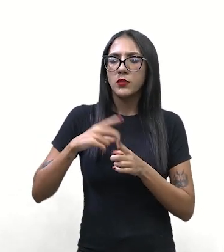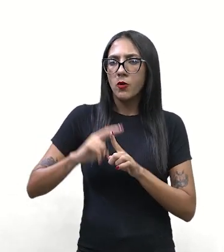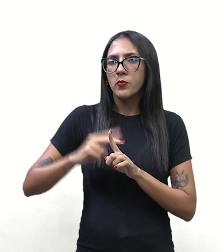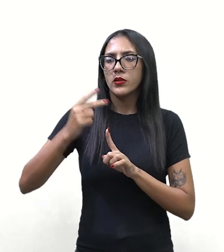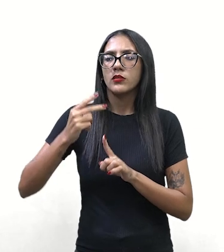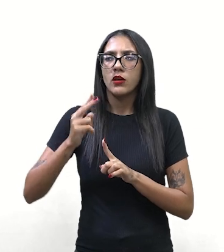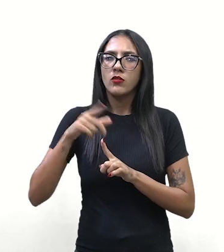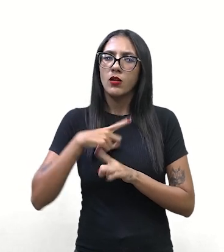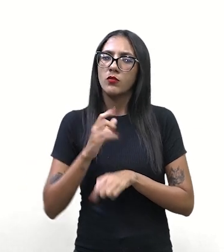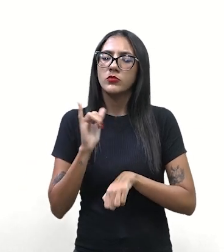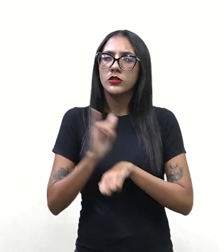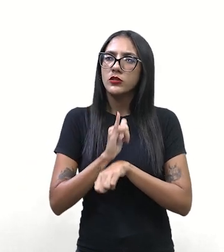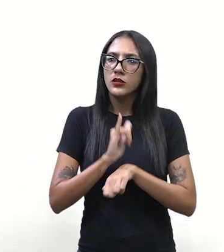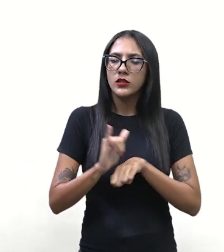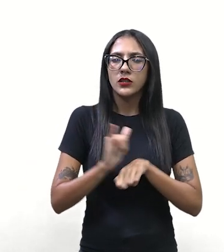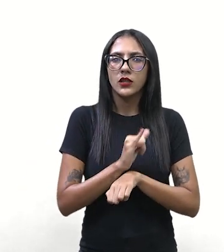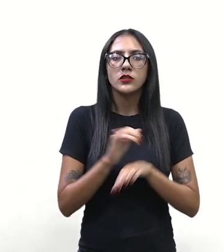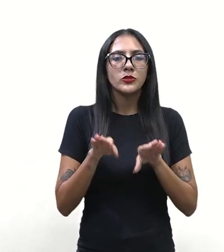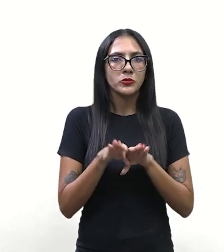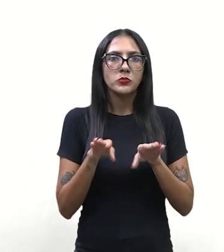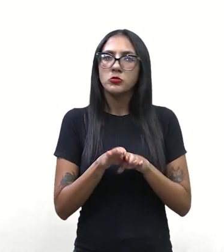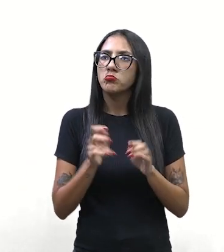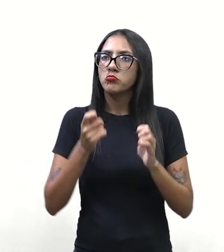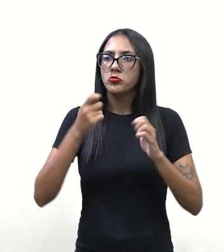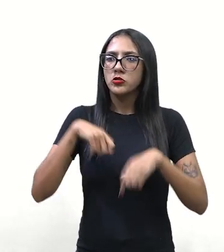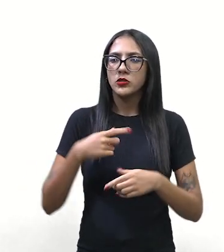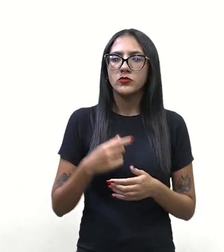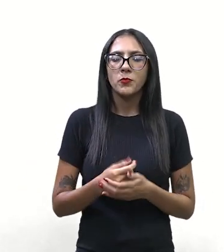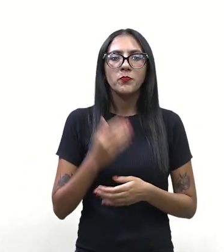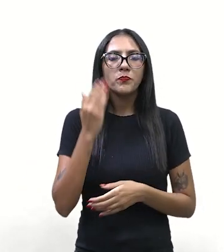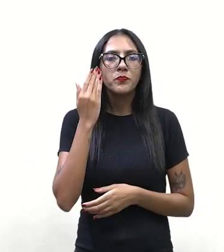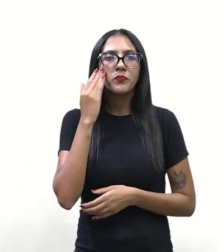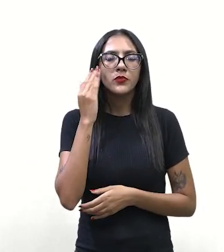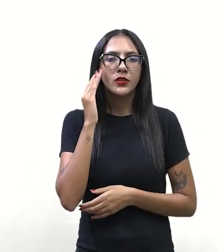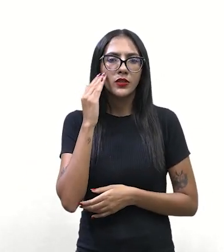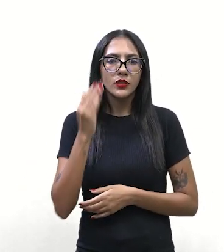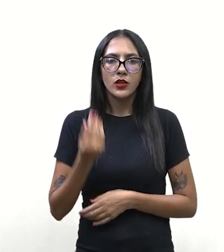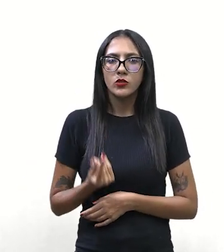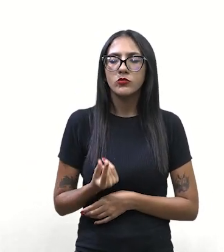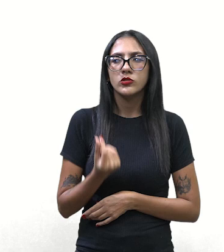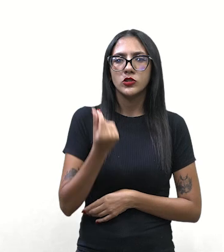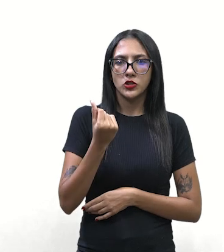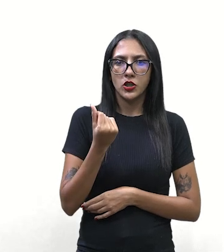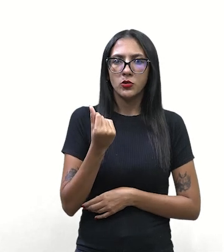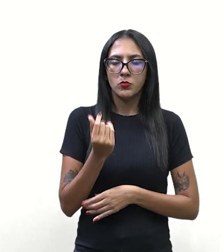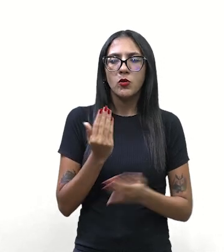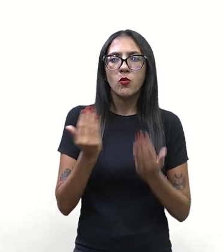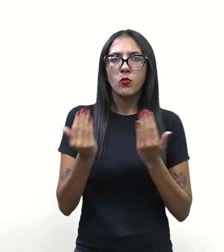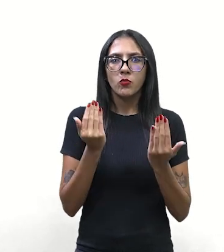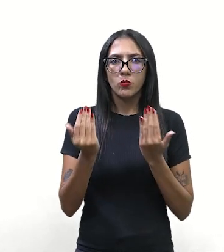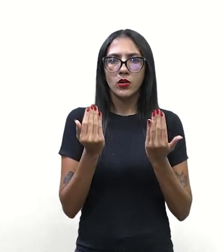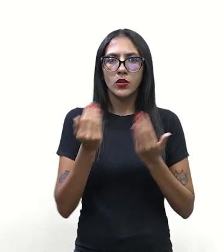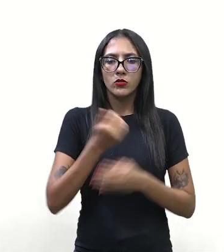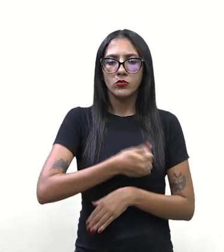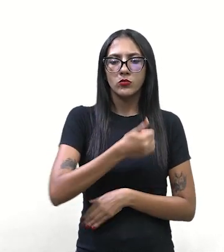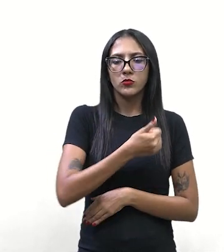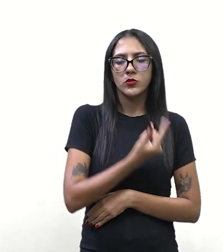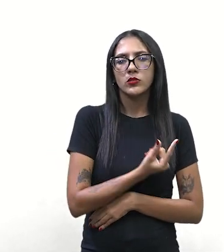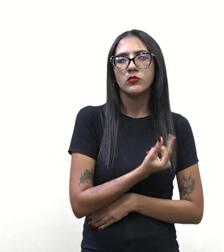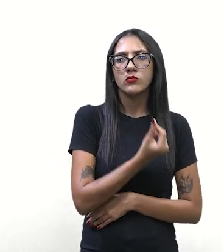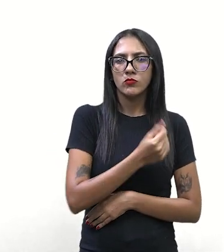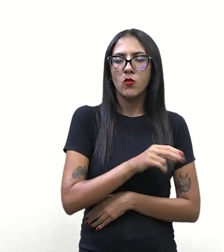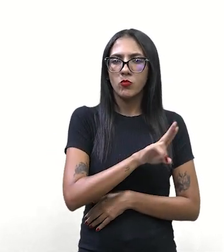sucessivamente. Essa é uma maneira da gente obter aí o valor do lucro baseado no preço de custo do